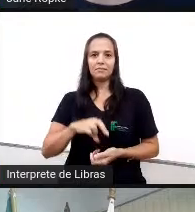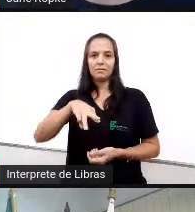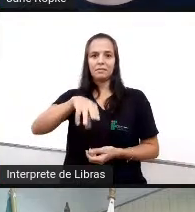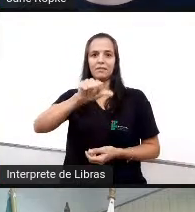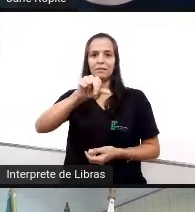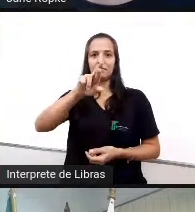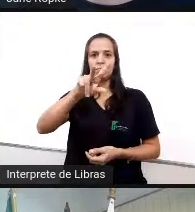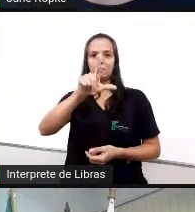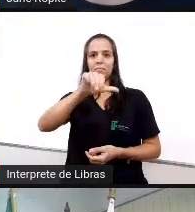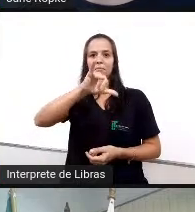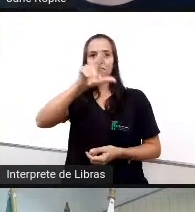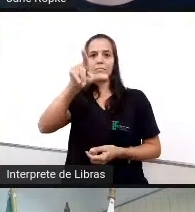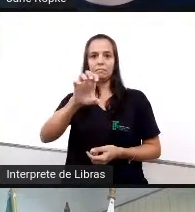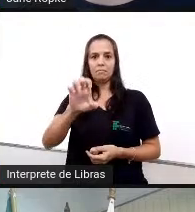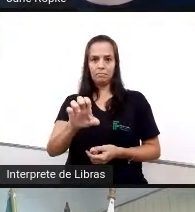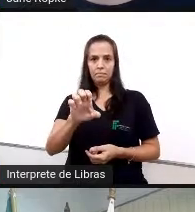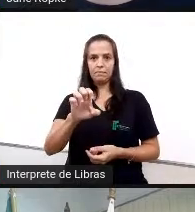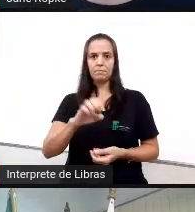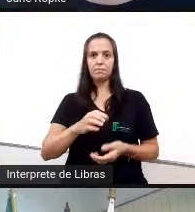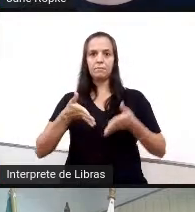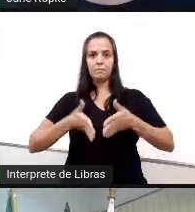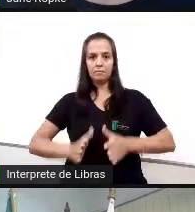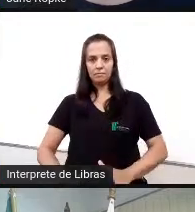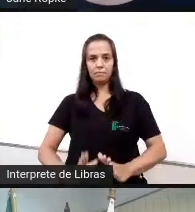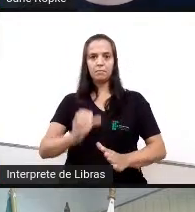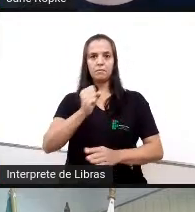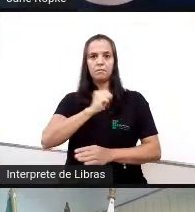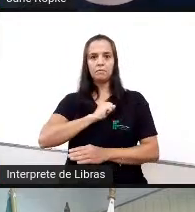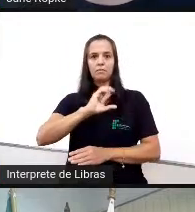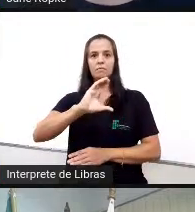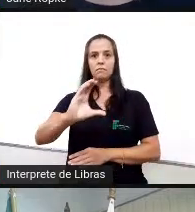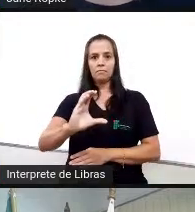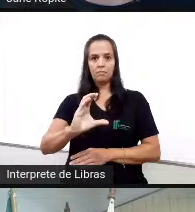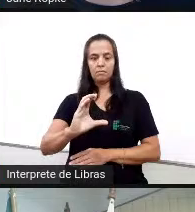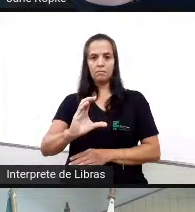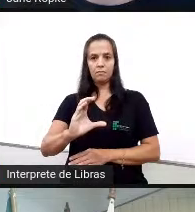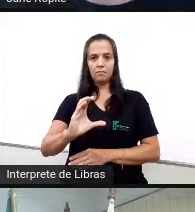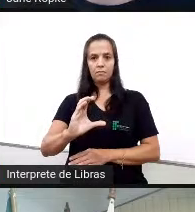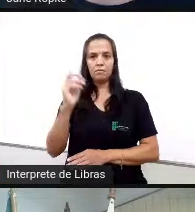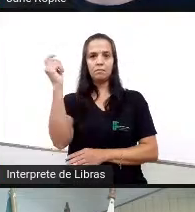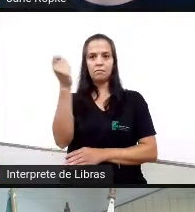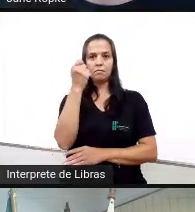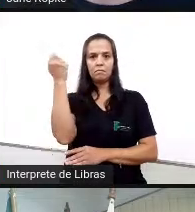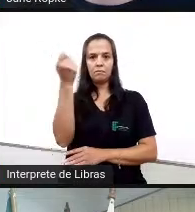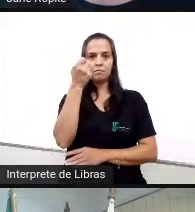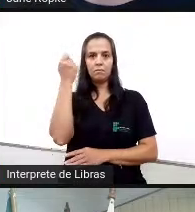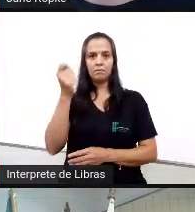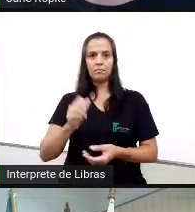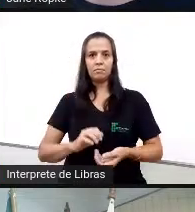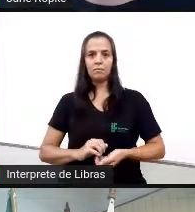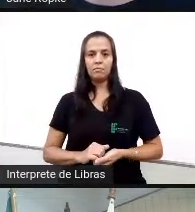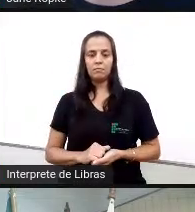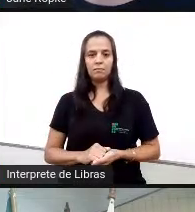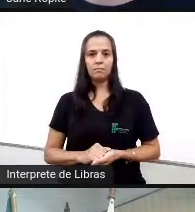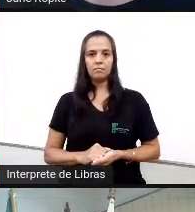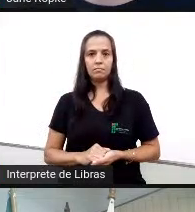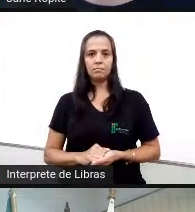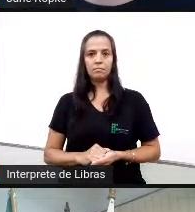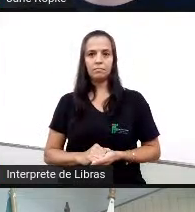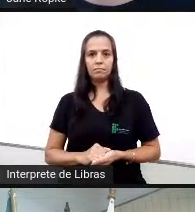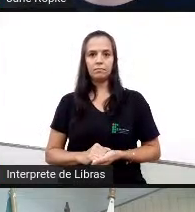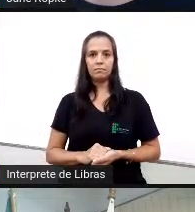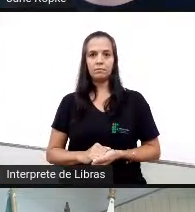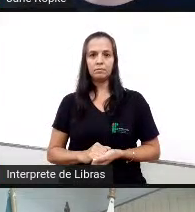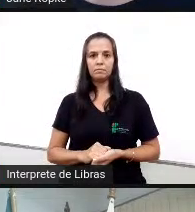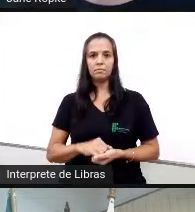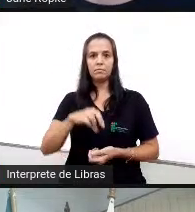Marlise Penin Antunes, natural da cidade de Santo Cristo, estado do Rio Grande do Sul.